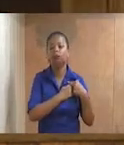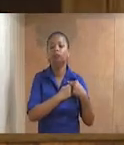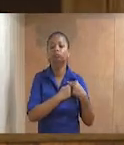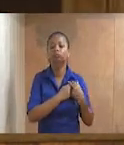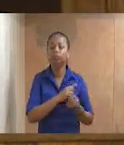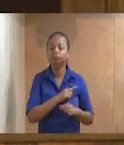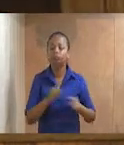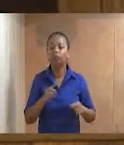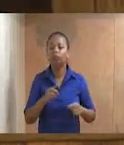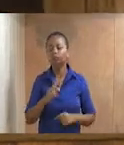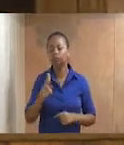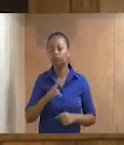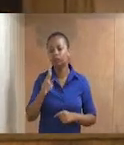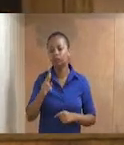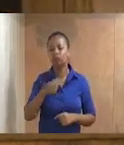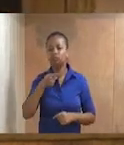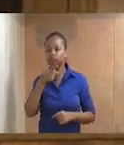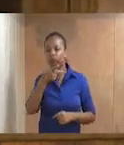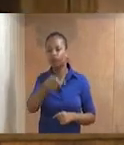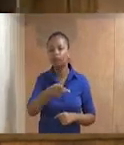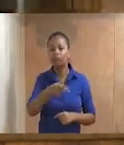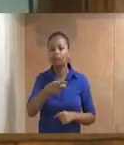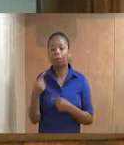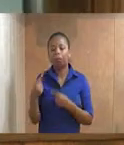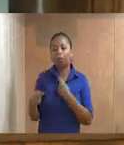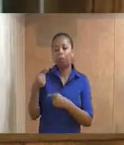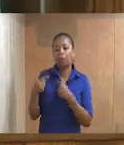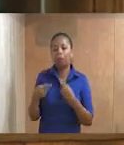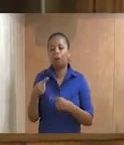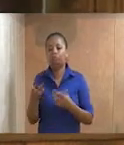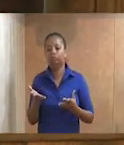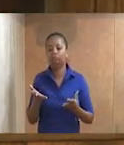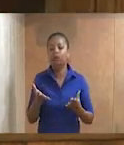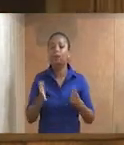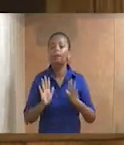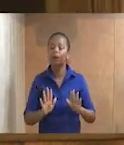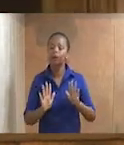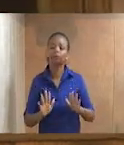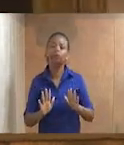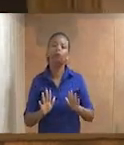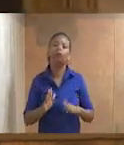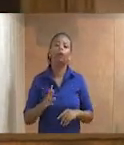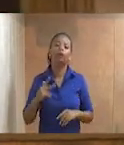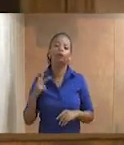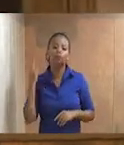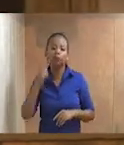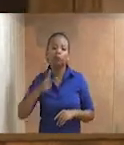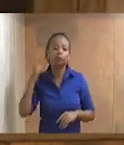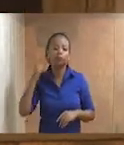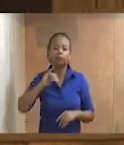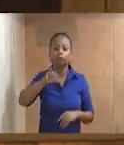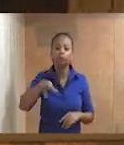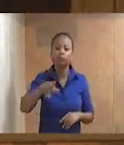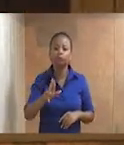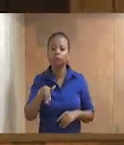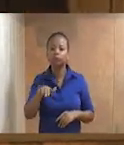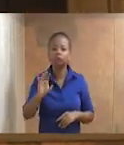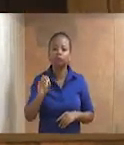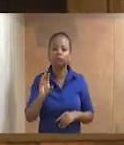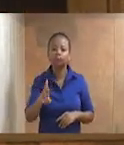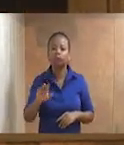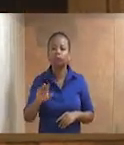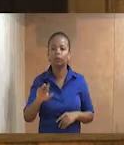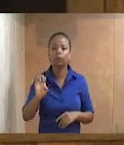tribuna aqui para fazer politicagem. O vereador Júnior Reis usou essa tribuna para